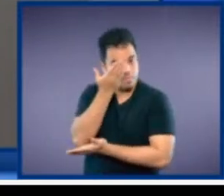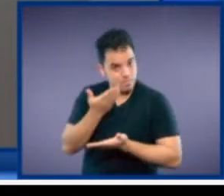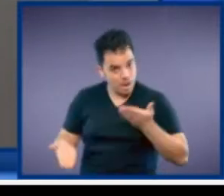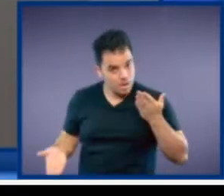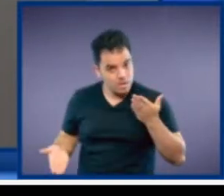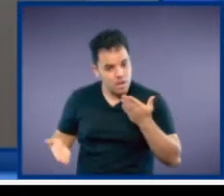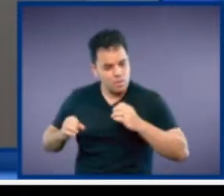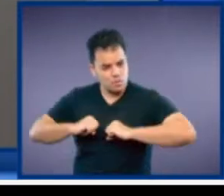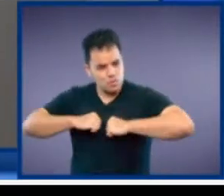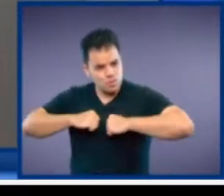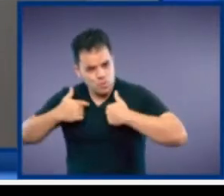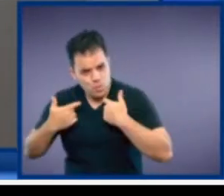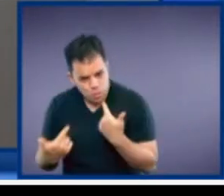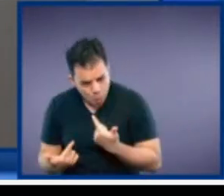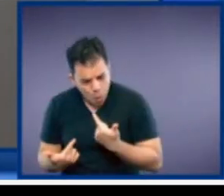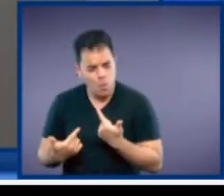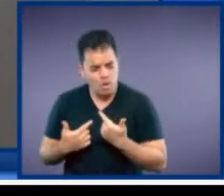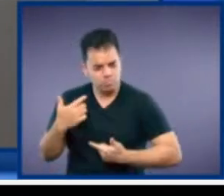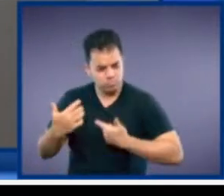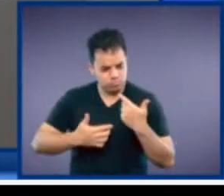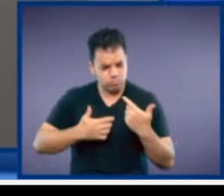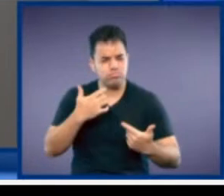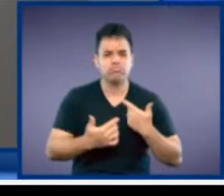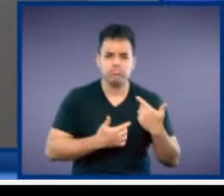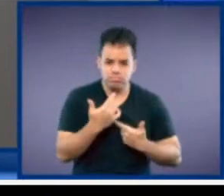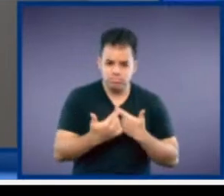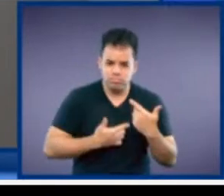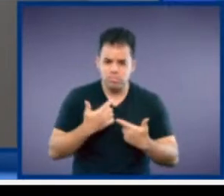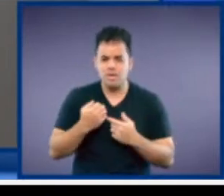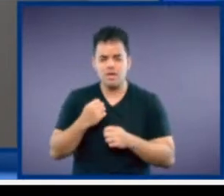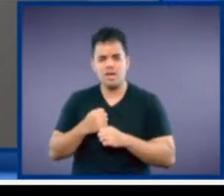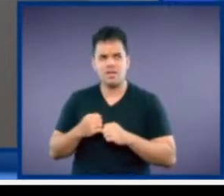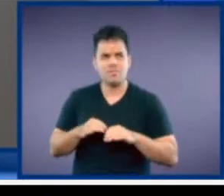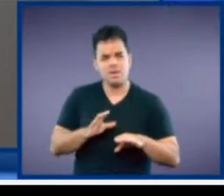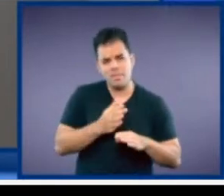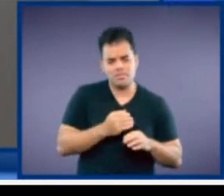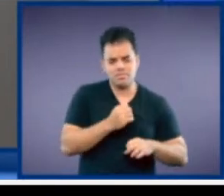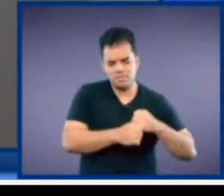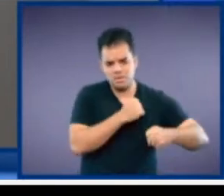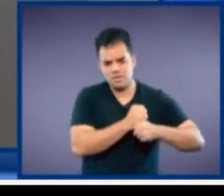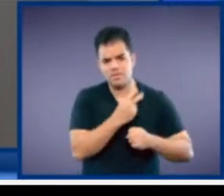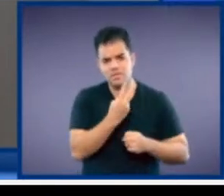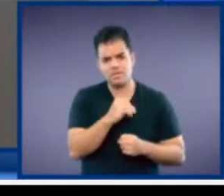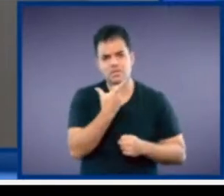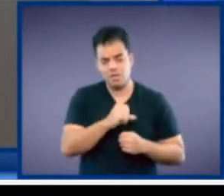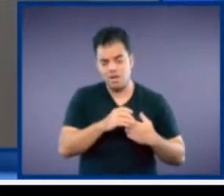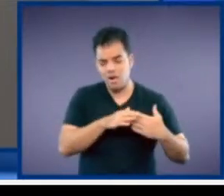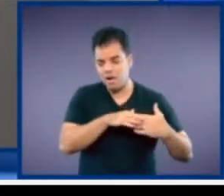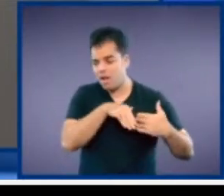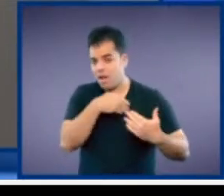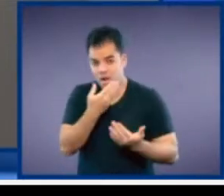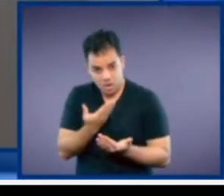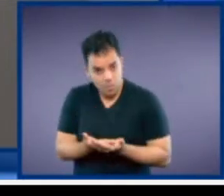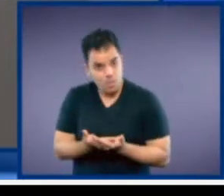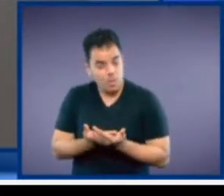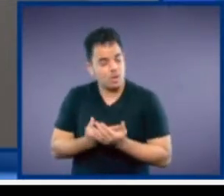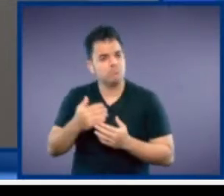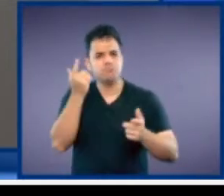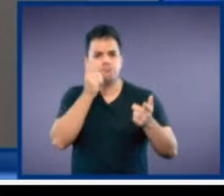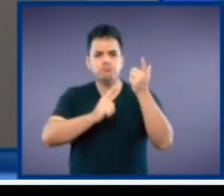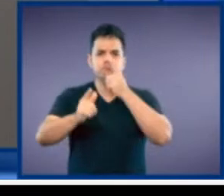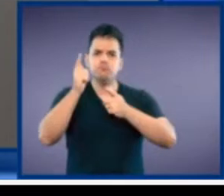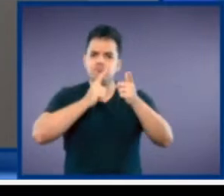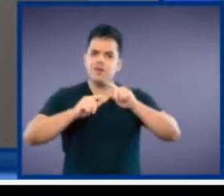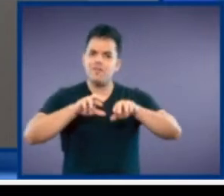disposição e essa determinação. E de 19 até agora, a gente consegue fazer